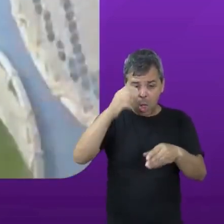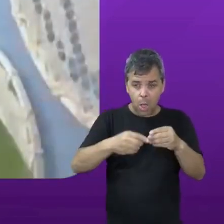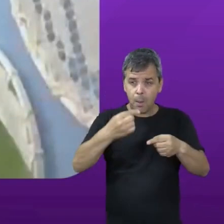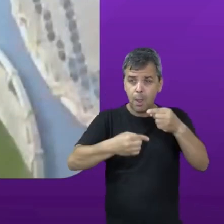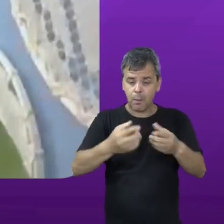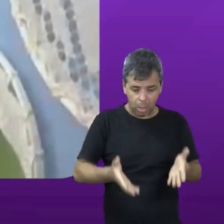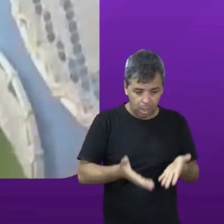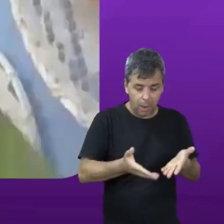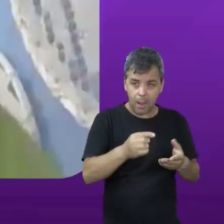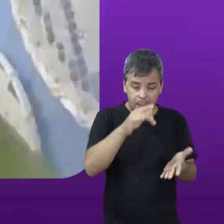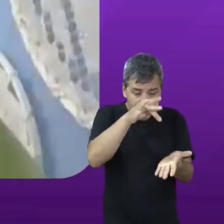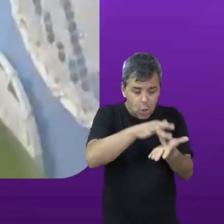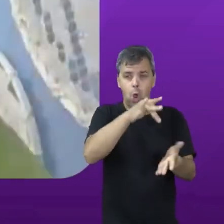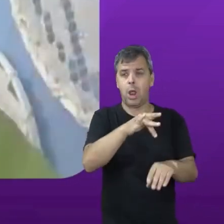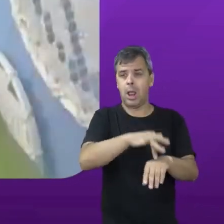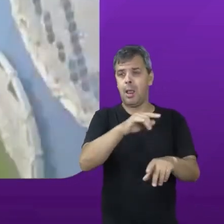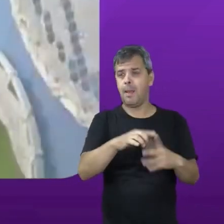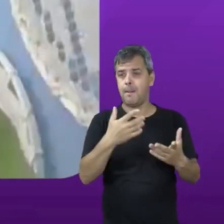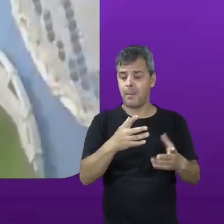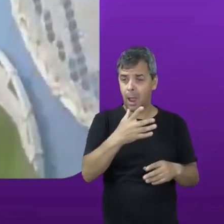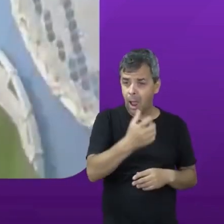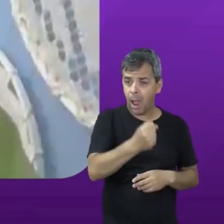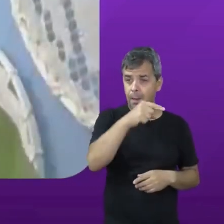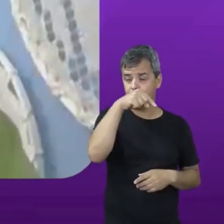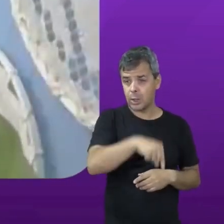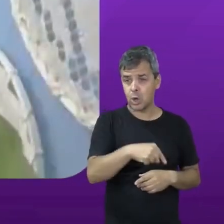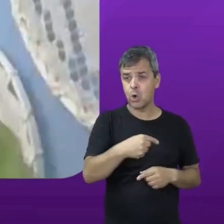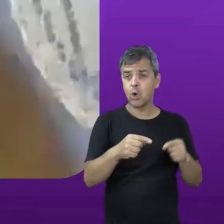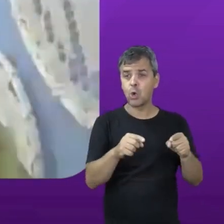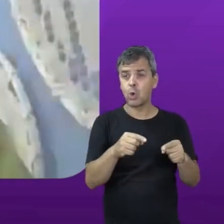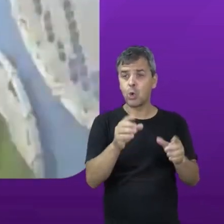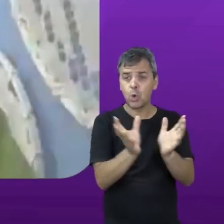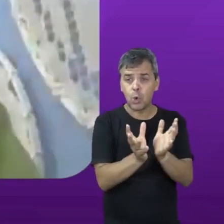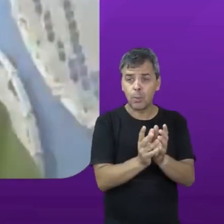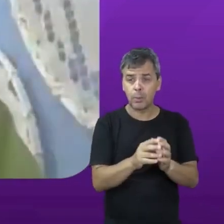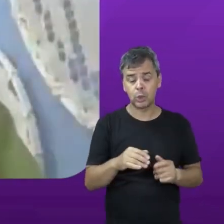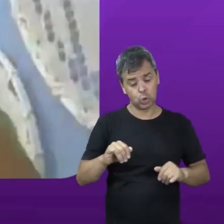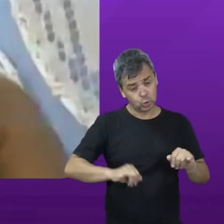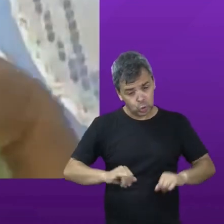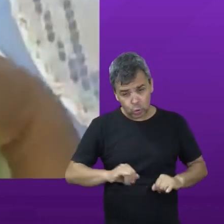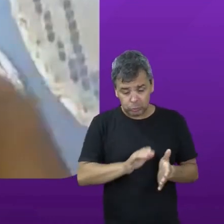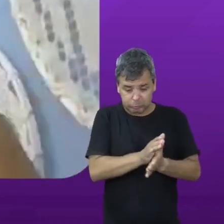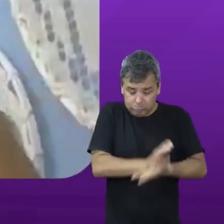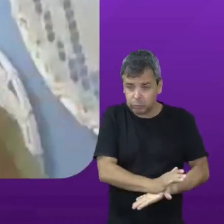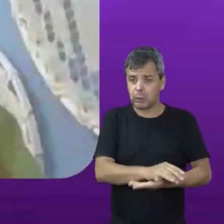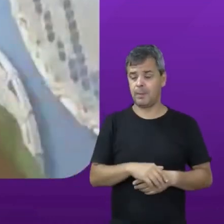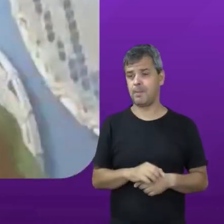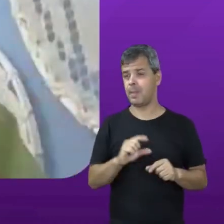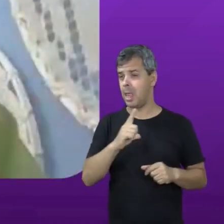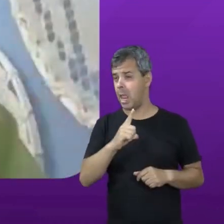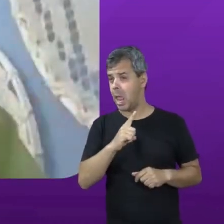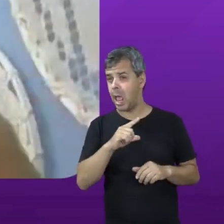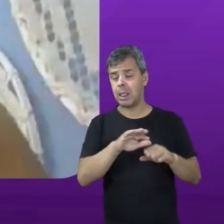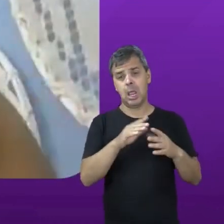esse grupo diretamente. É para beneficiar esse grupo que sofre a discriminação, que tem